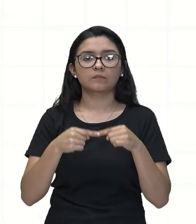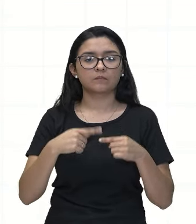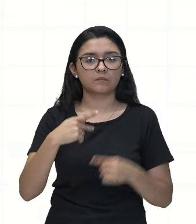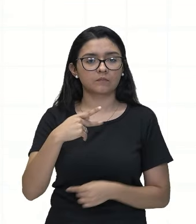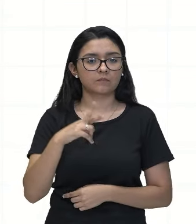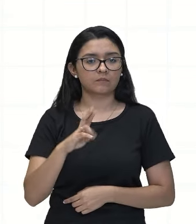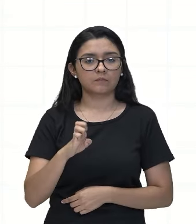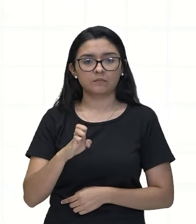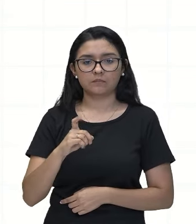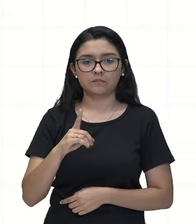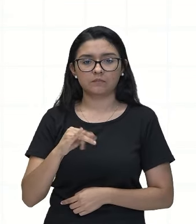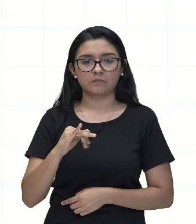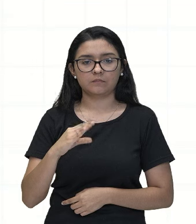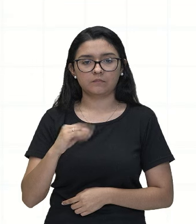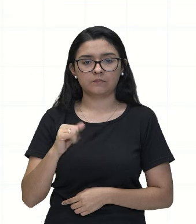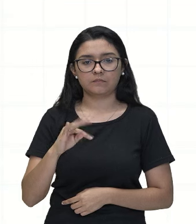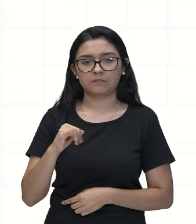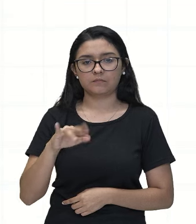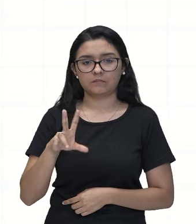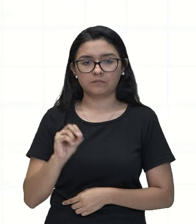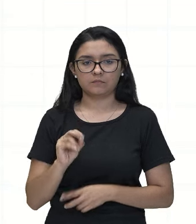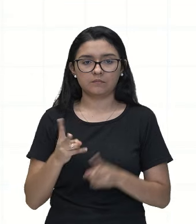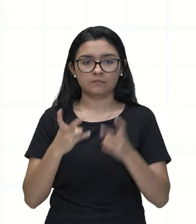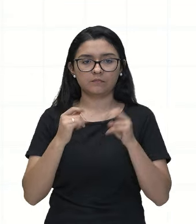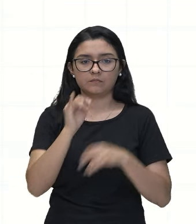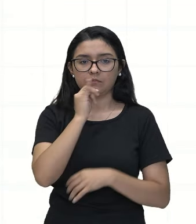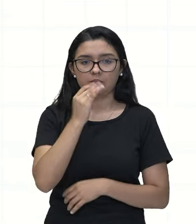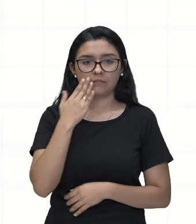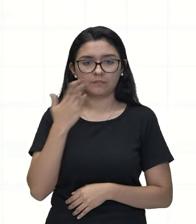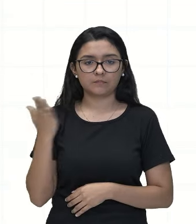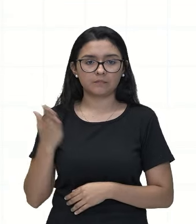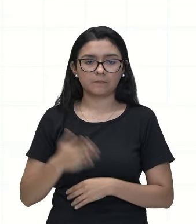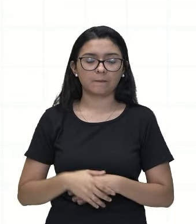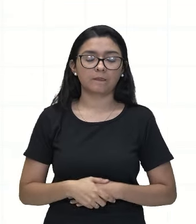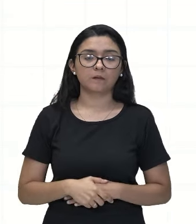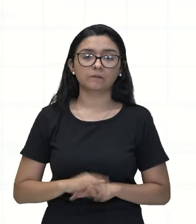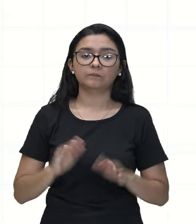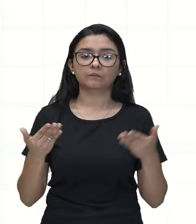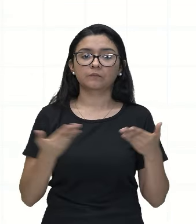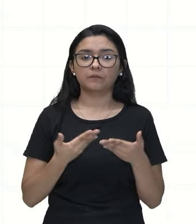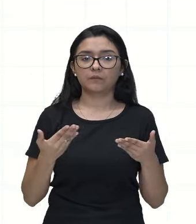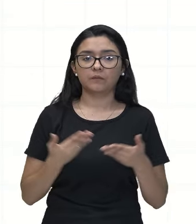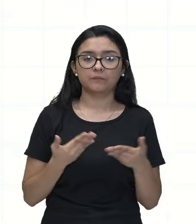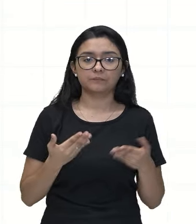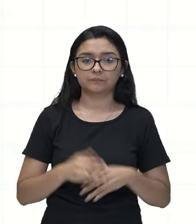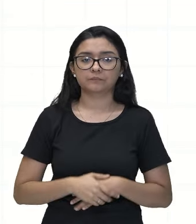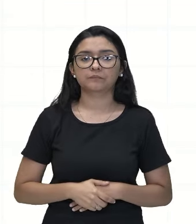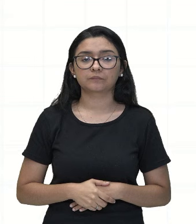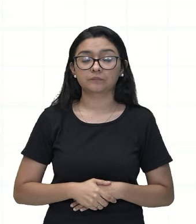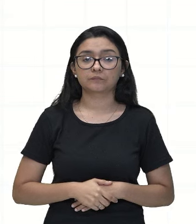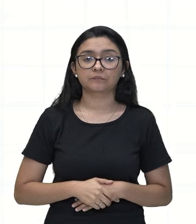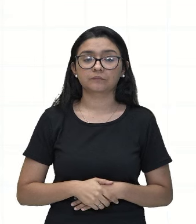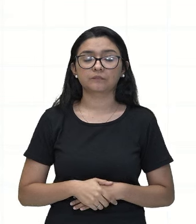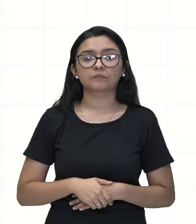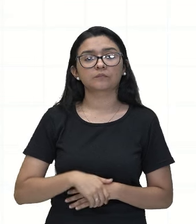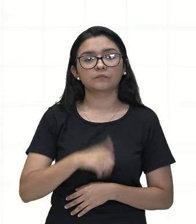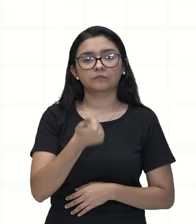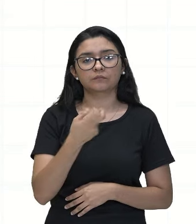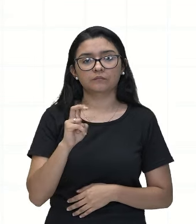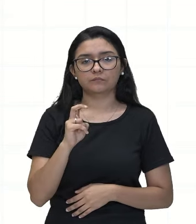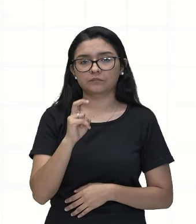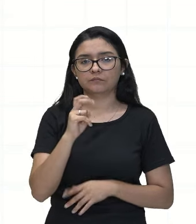predicativo Então observem os exemplos ó eh hoje são 15 de